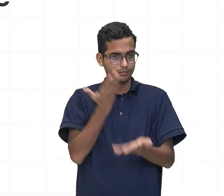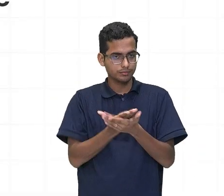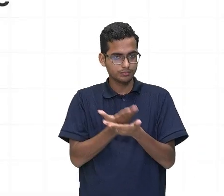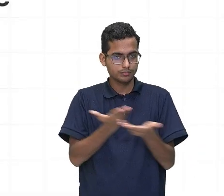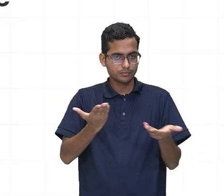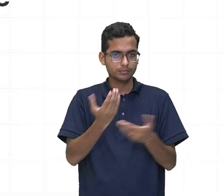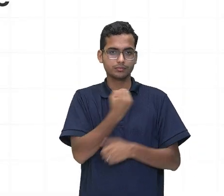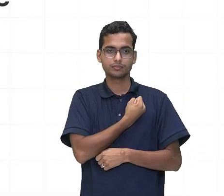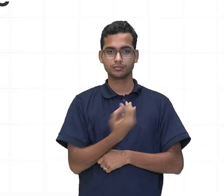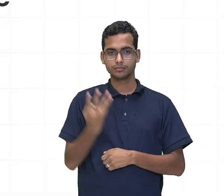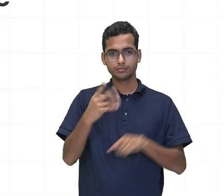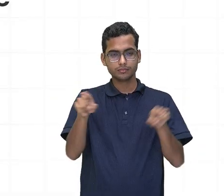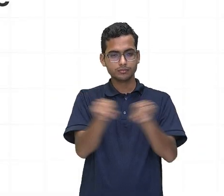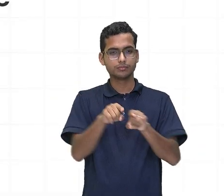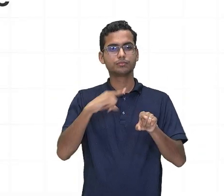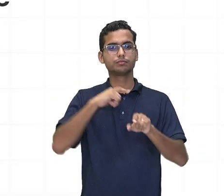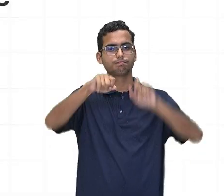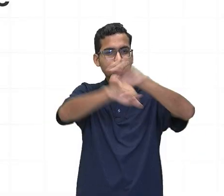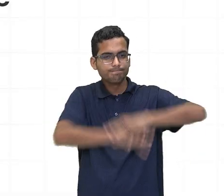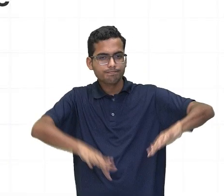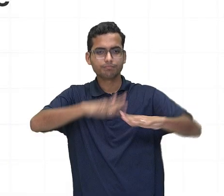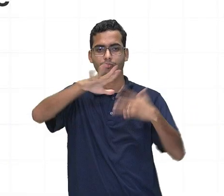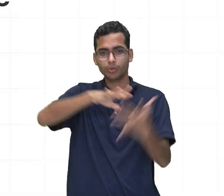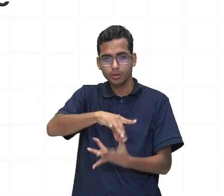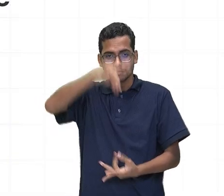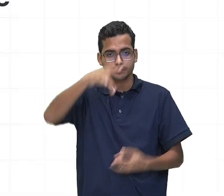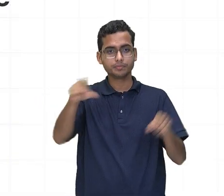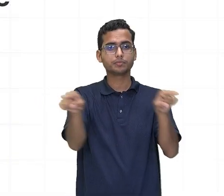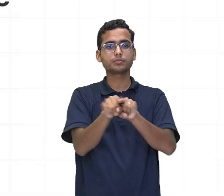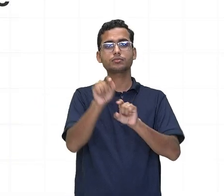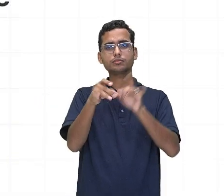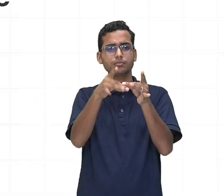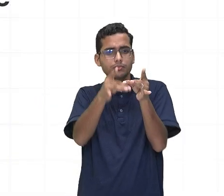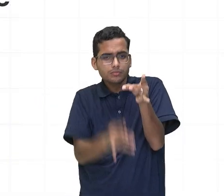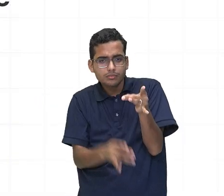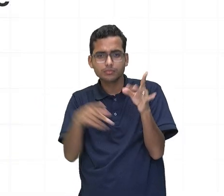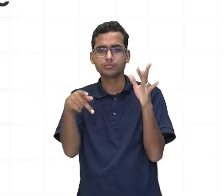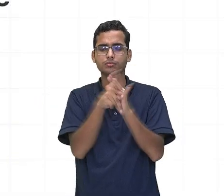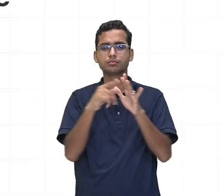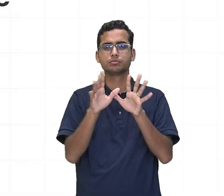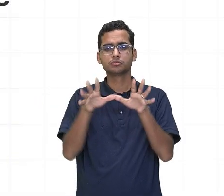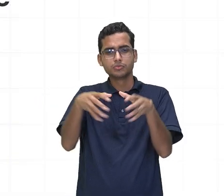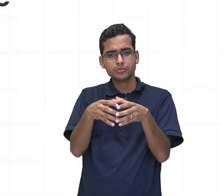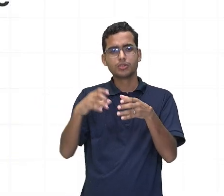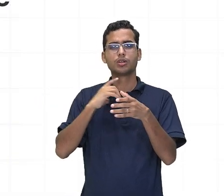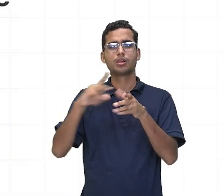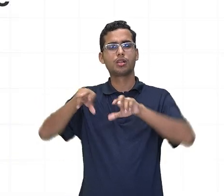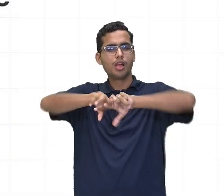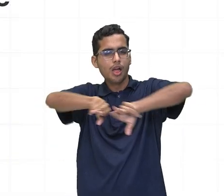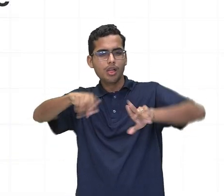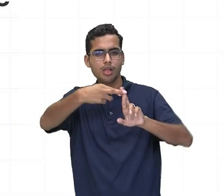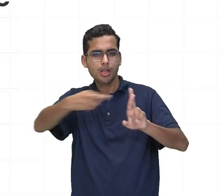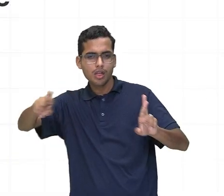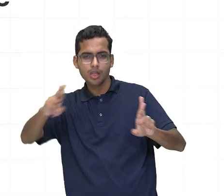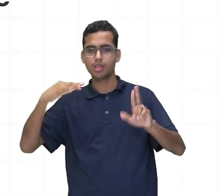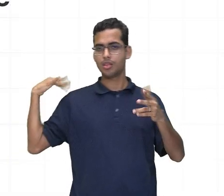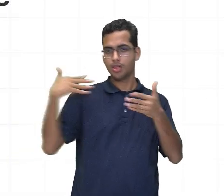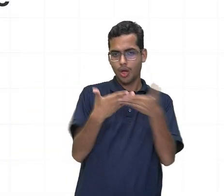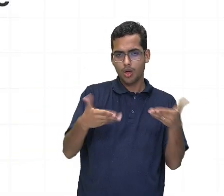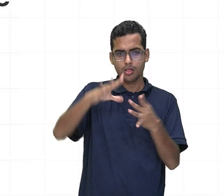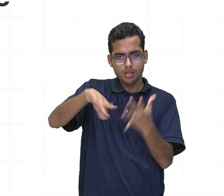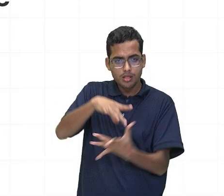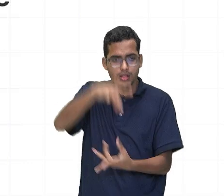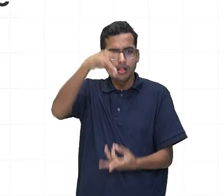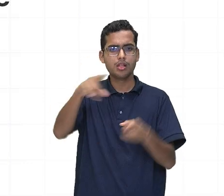Místicas e espiritualidades, e juntos vamos refletir as grandes correntes espirituais da atualidade, as questões da relação